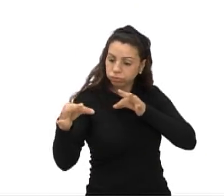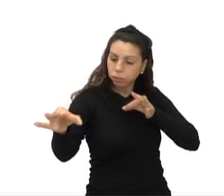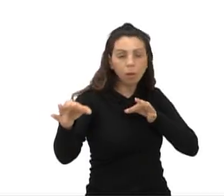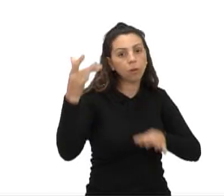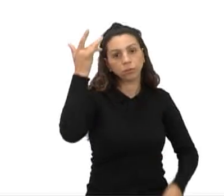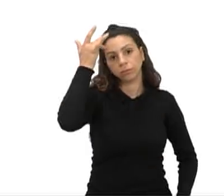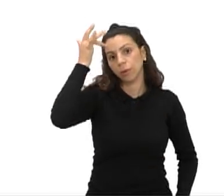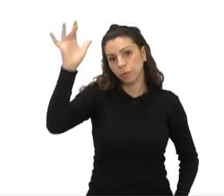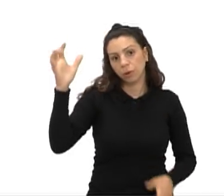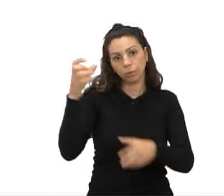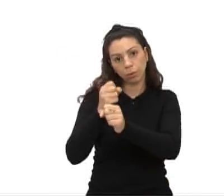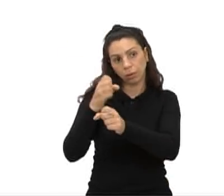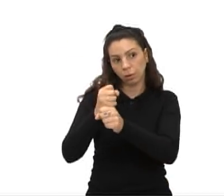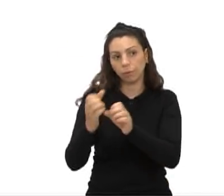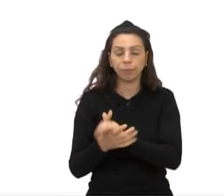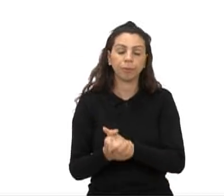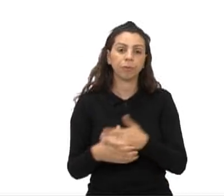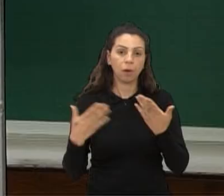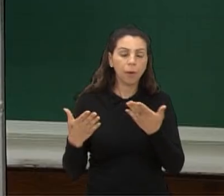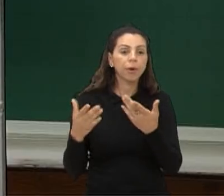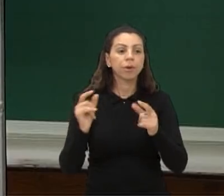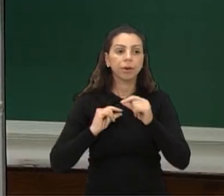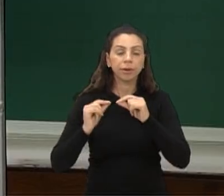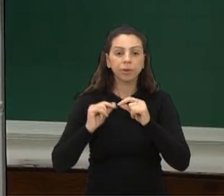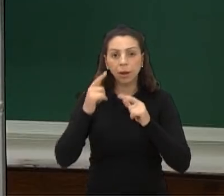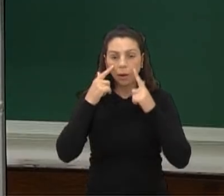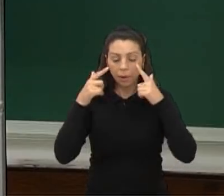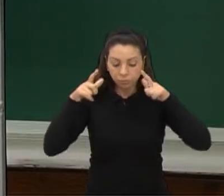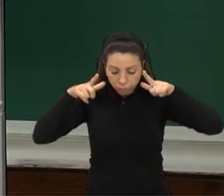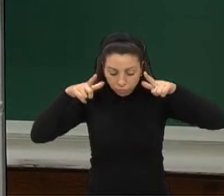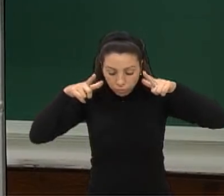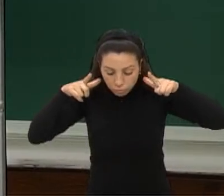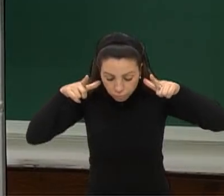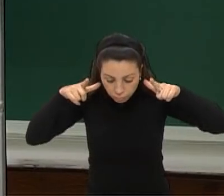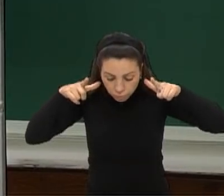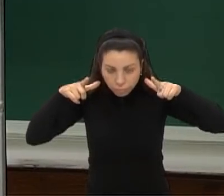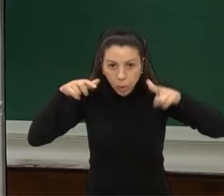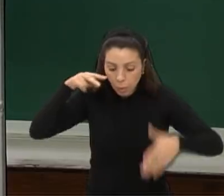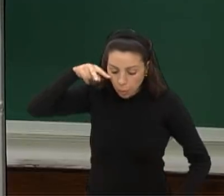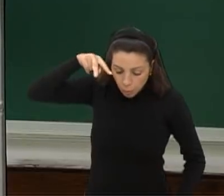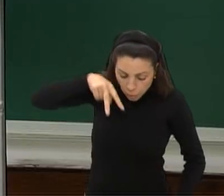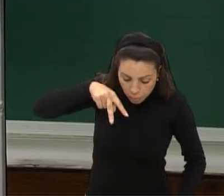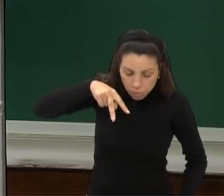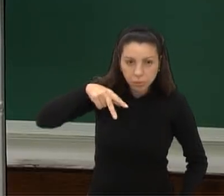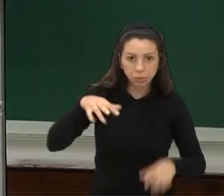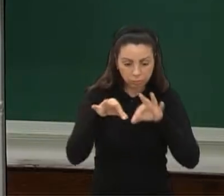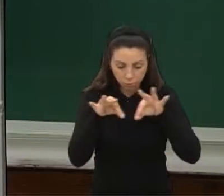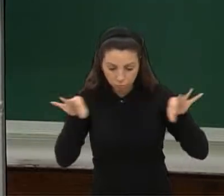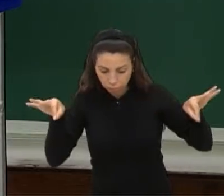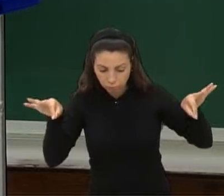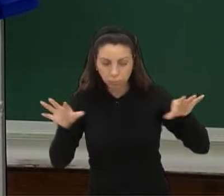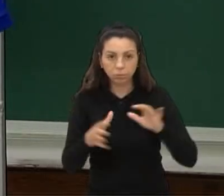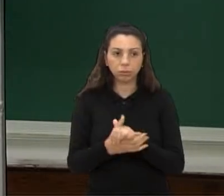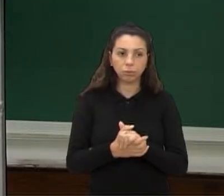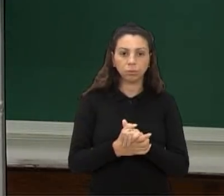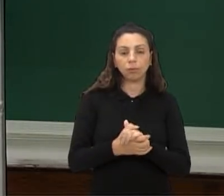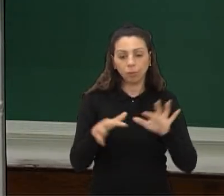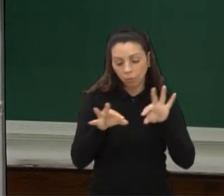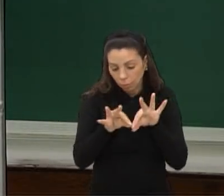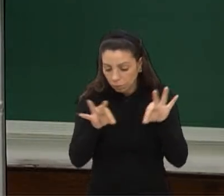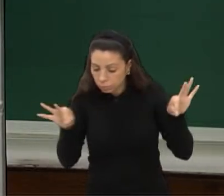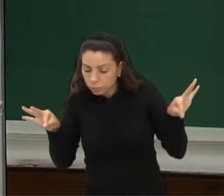vamos lá? Olha lá, a professora fez um desenho aqui também, tá? Essa é a minha avenida, eu não sei